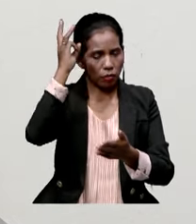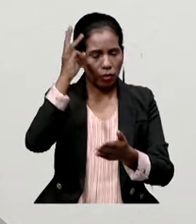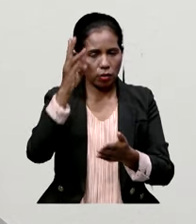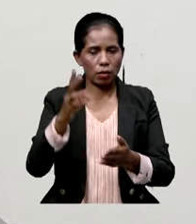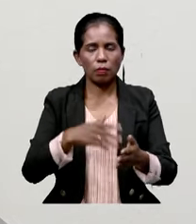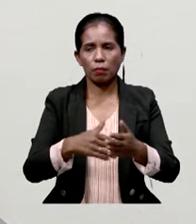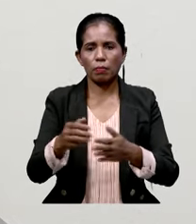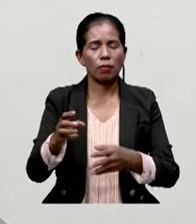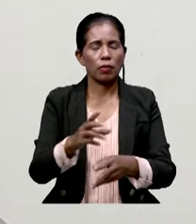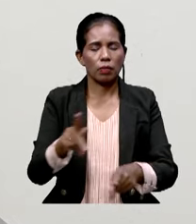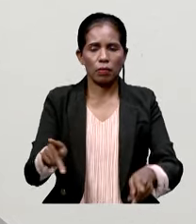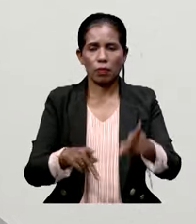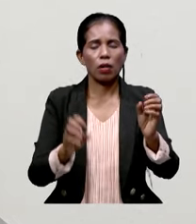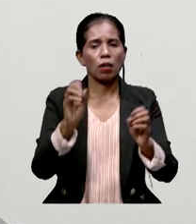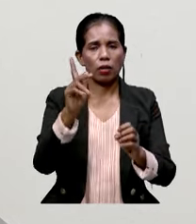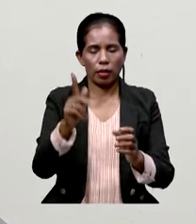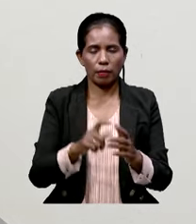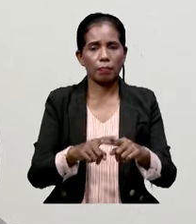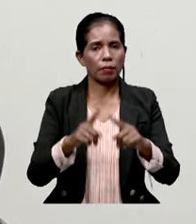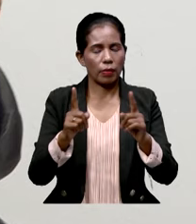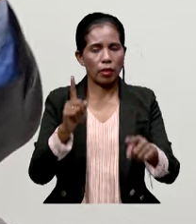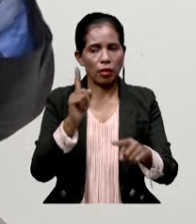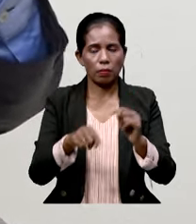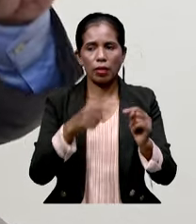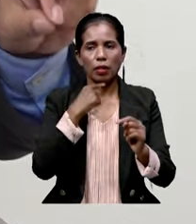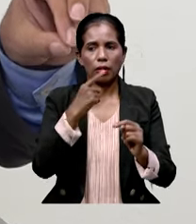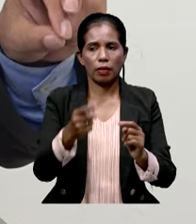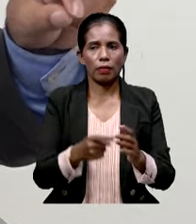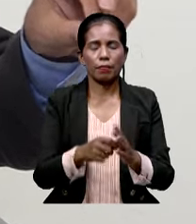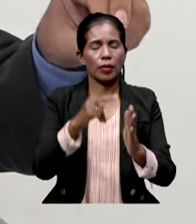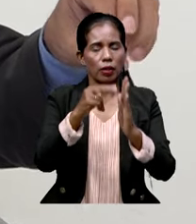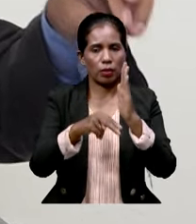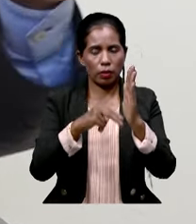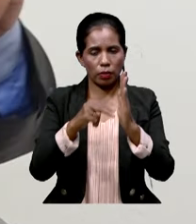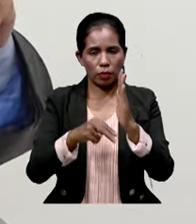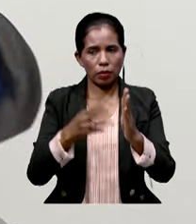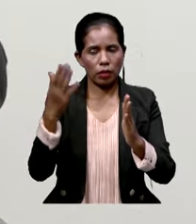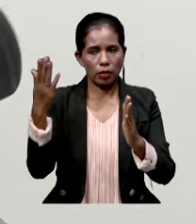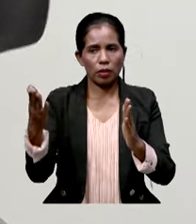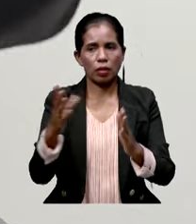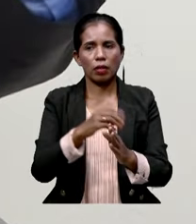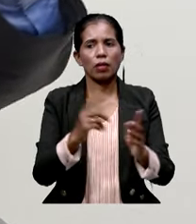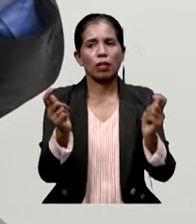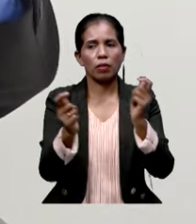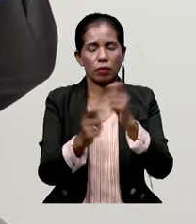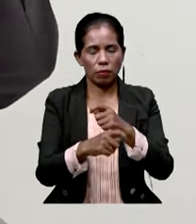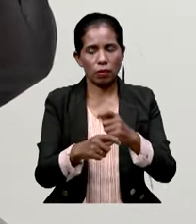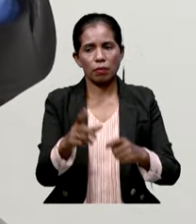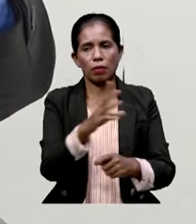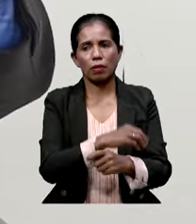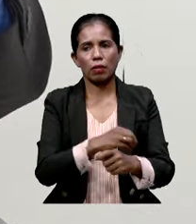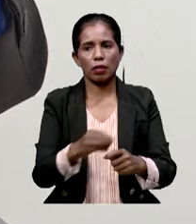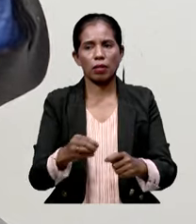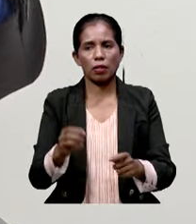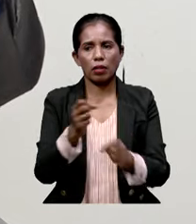não é normal. Mas bem, da bela até tem que estar ou notícia da a linha da né, ou troca a linha da fali, ou